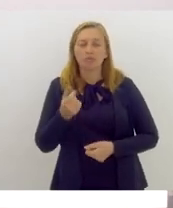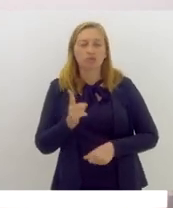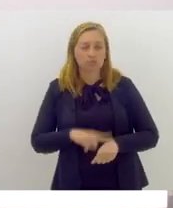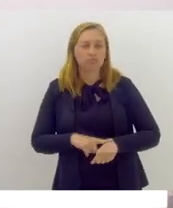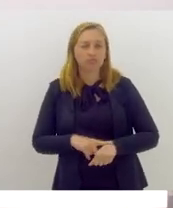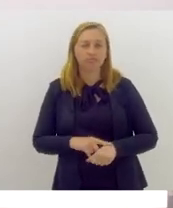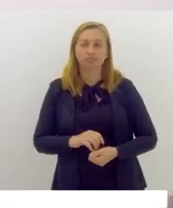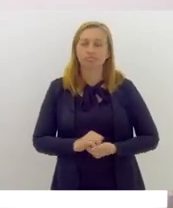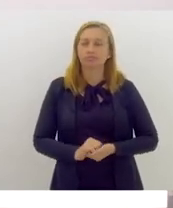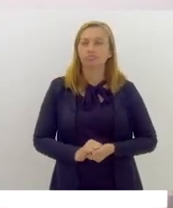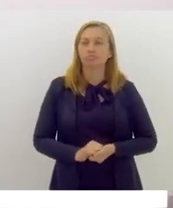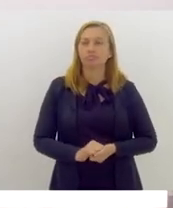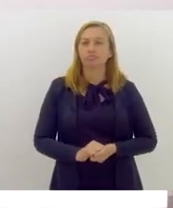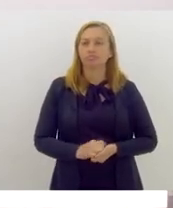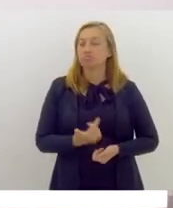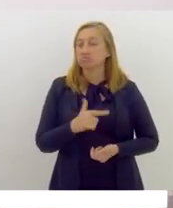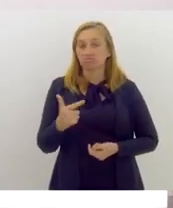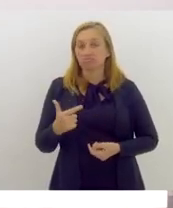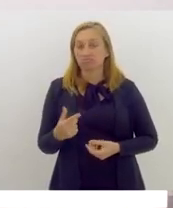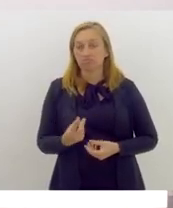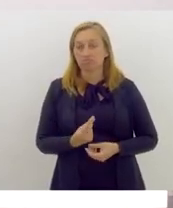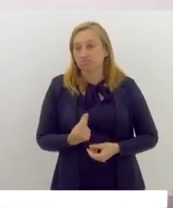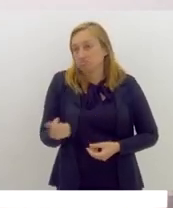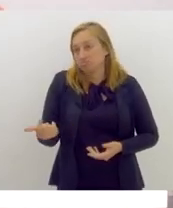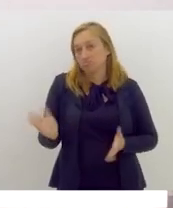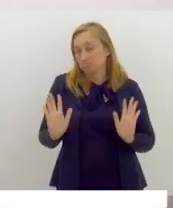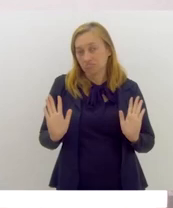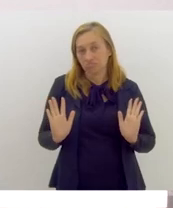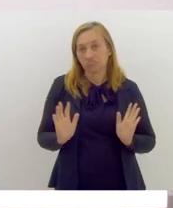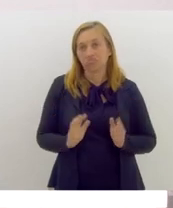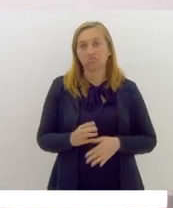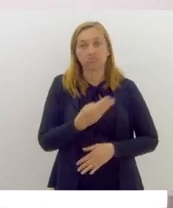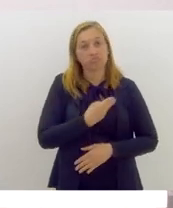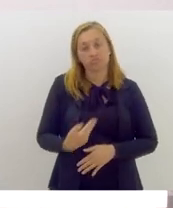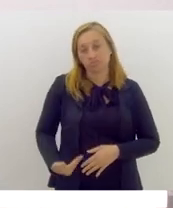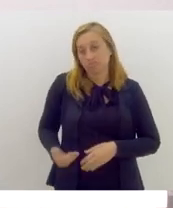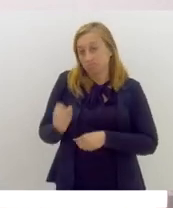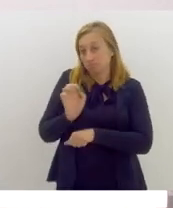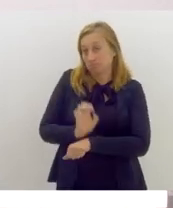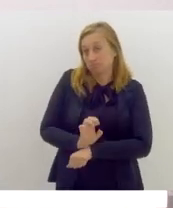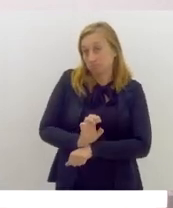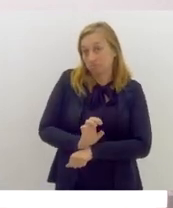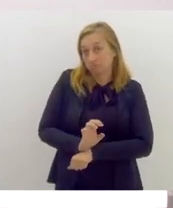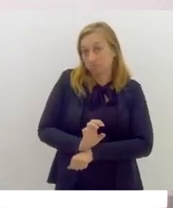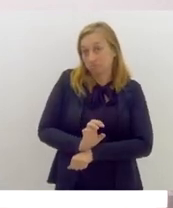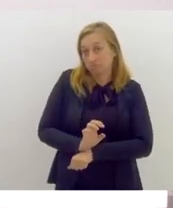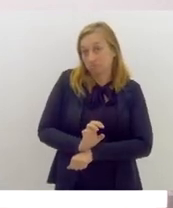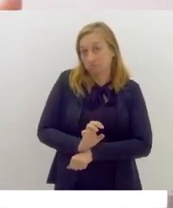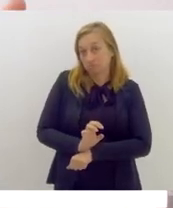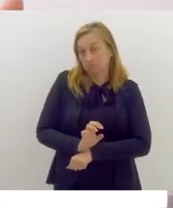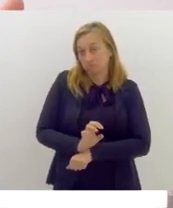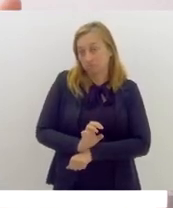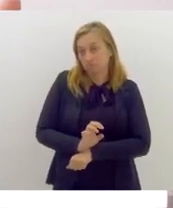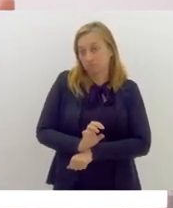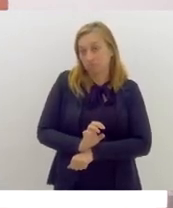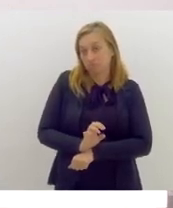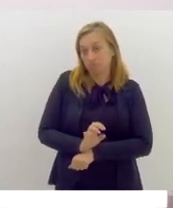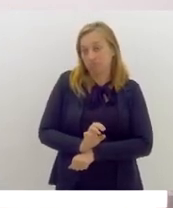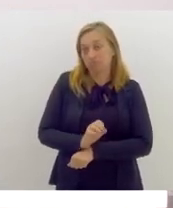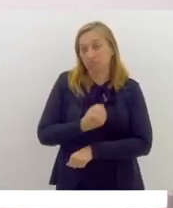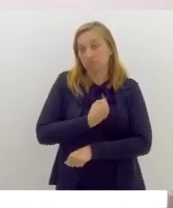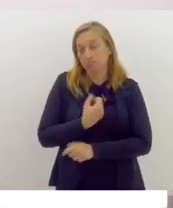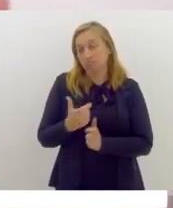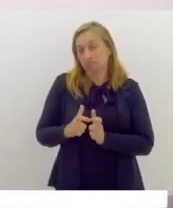tempo não há saída o governo do estado é Ampla maioria